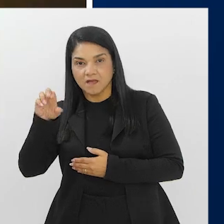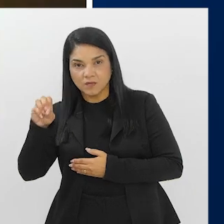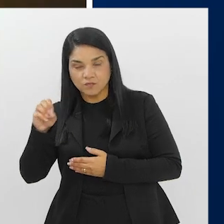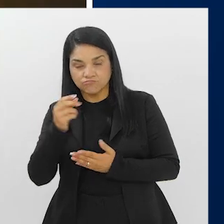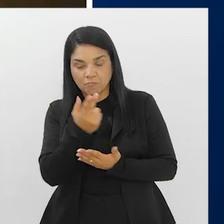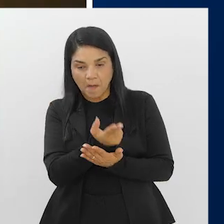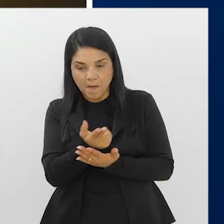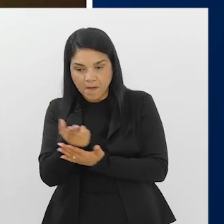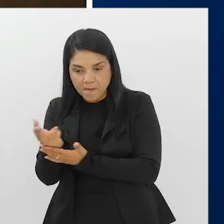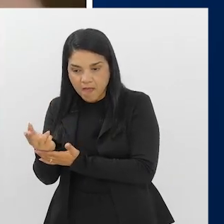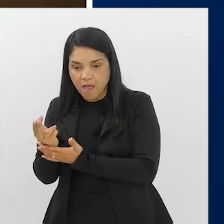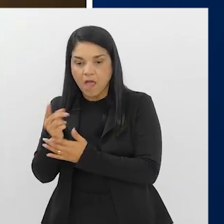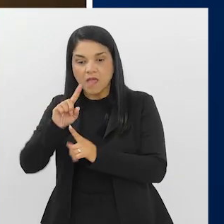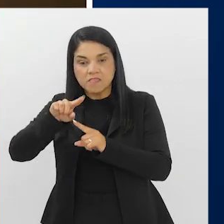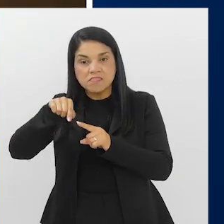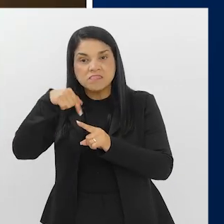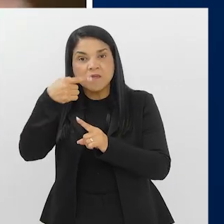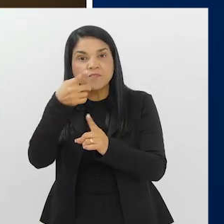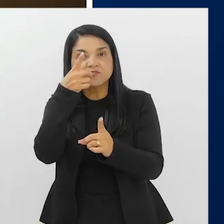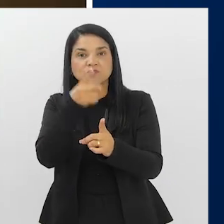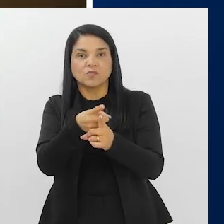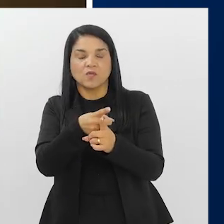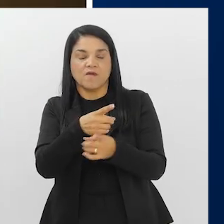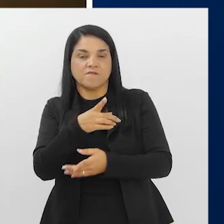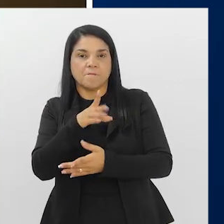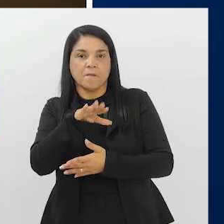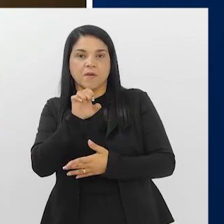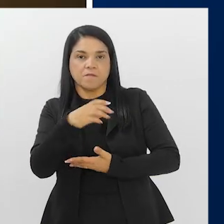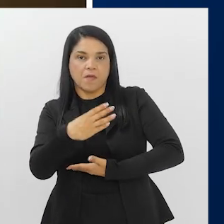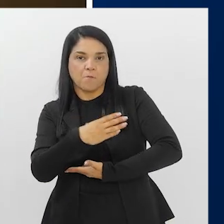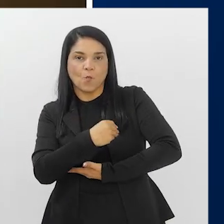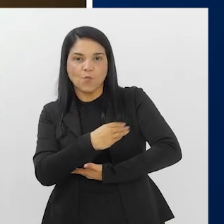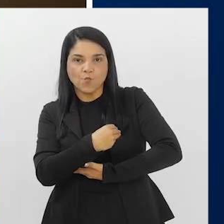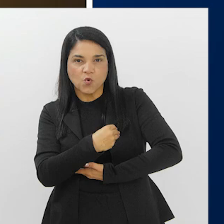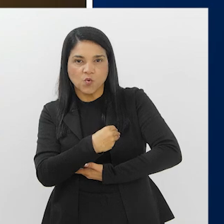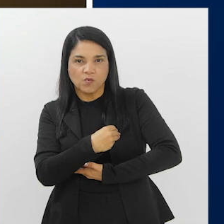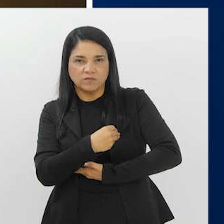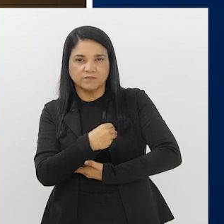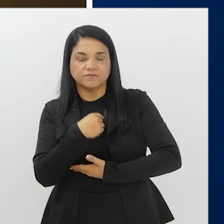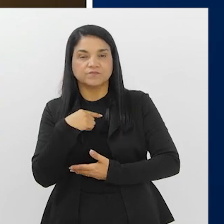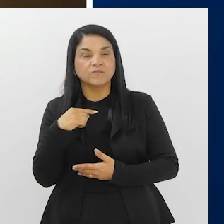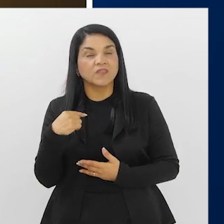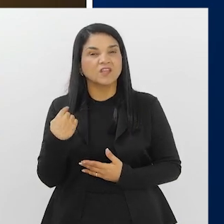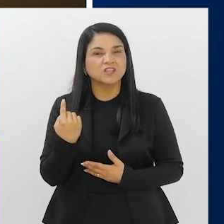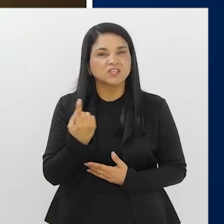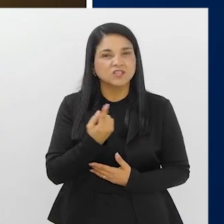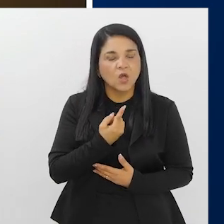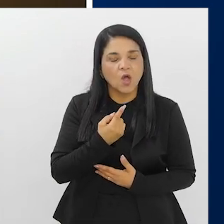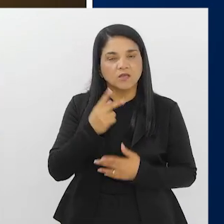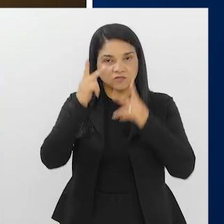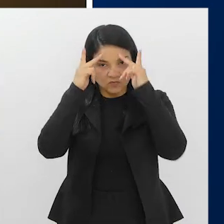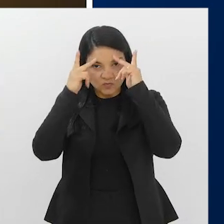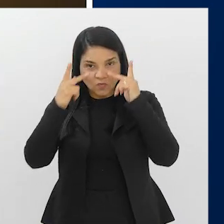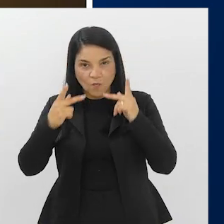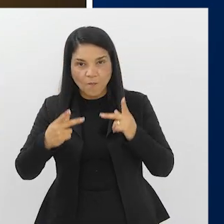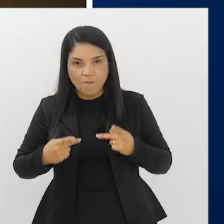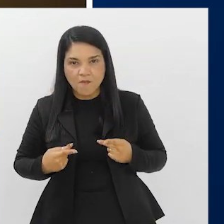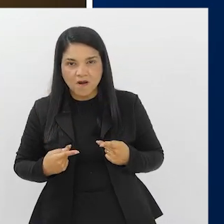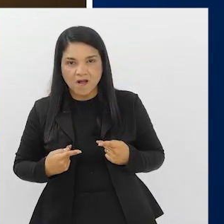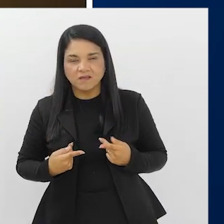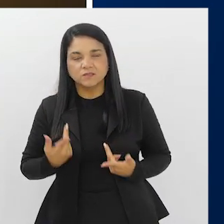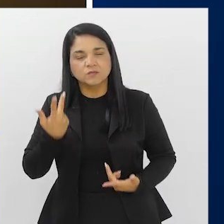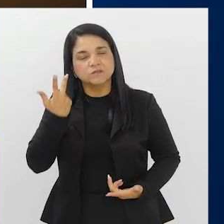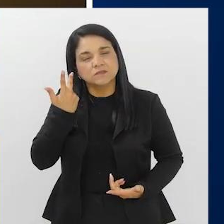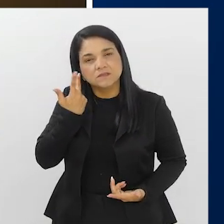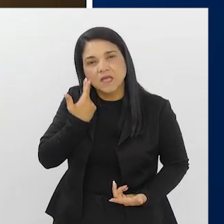tempo, esse bebê reencontrava essa mãe para conseguir amamentar. E quando a gente pensa que nós, né, seres humanos,